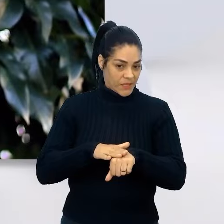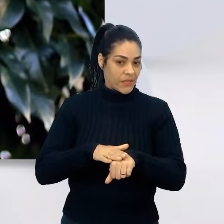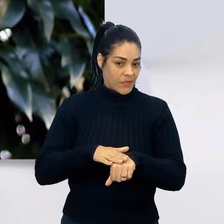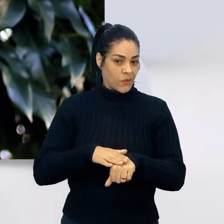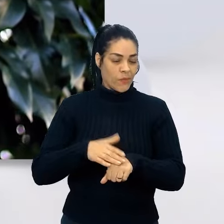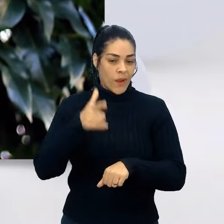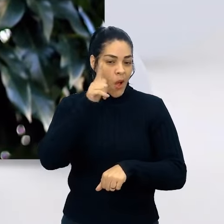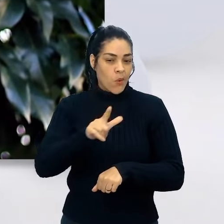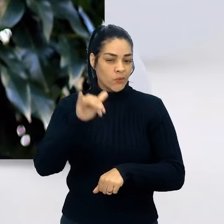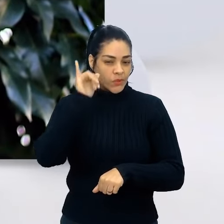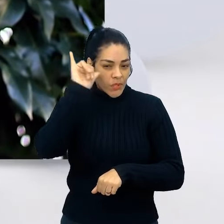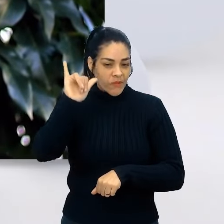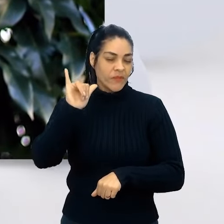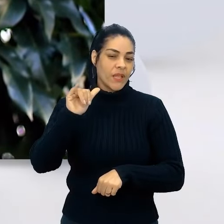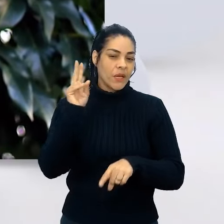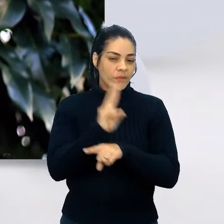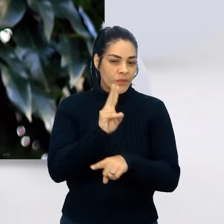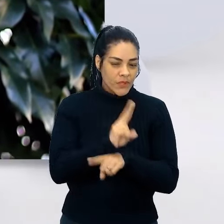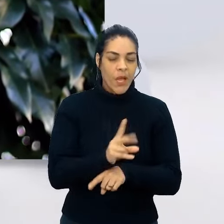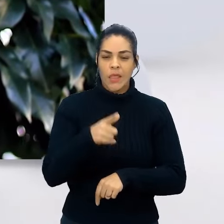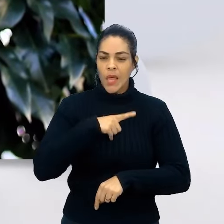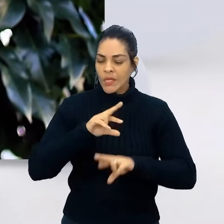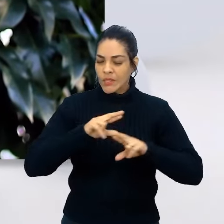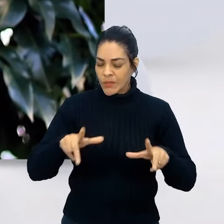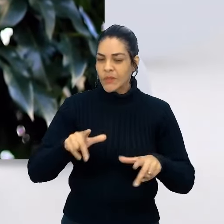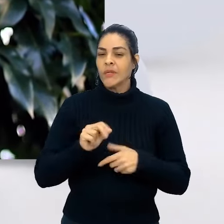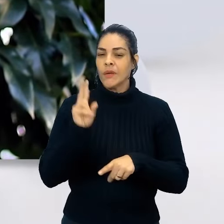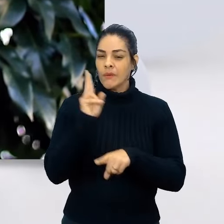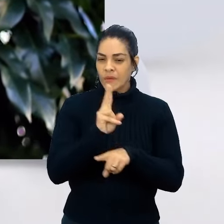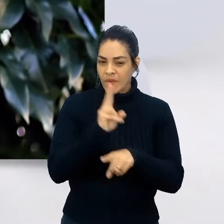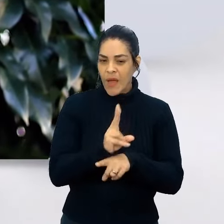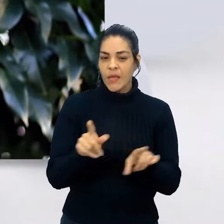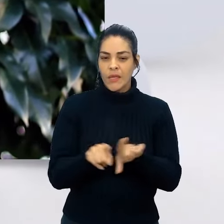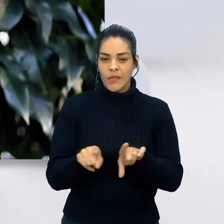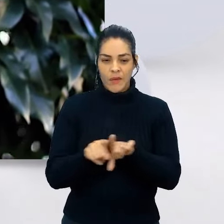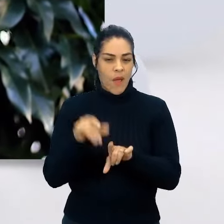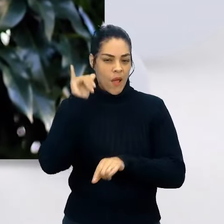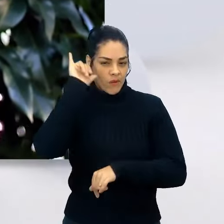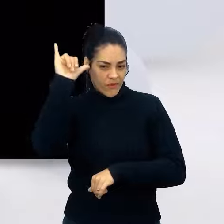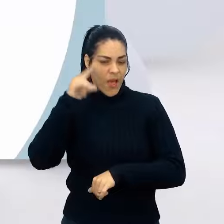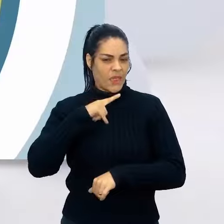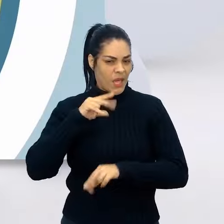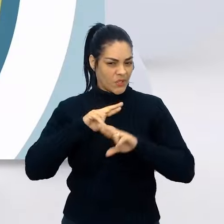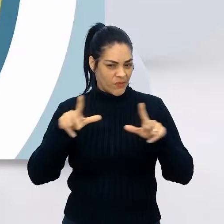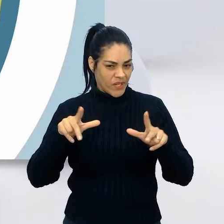ambiente? Afinal, existe alguma diferença entre os termos preservar e conservar?